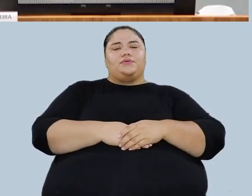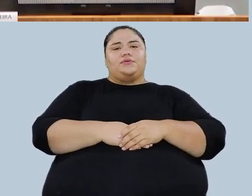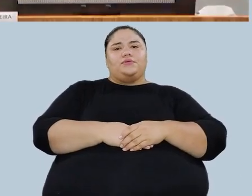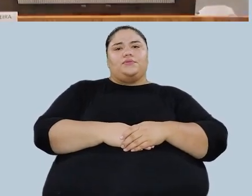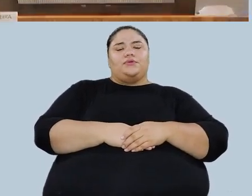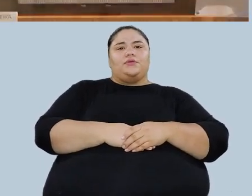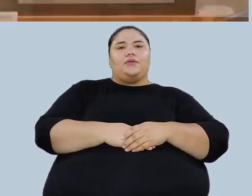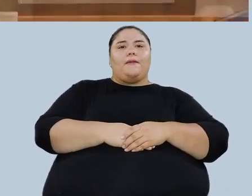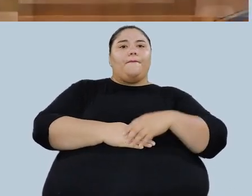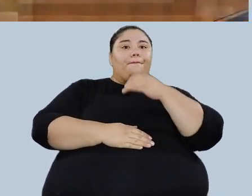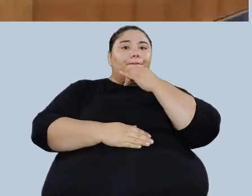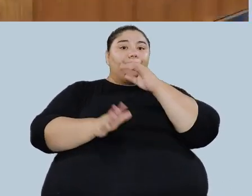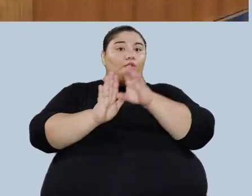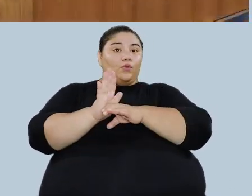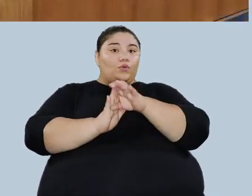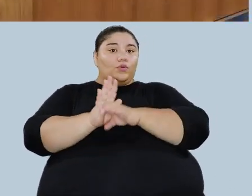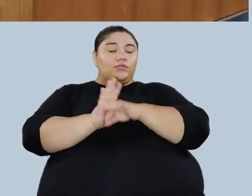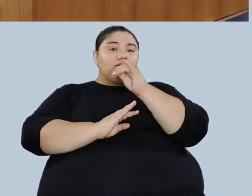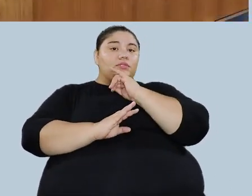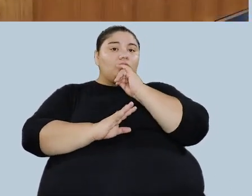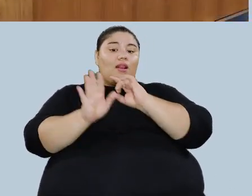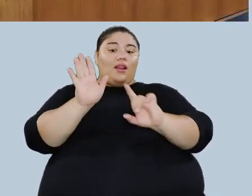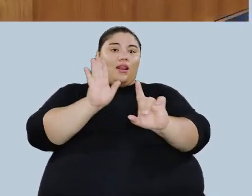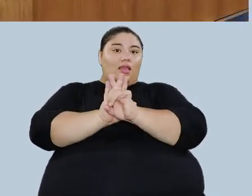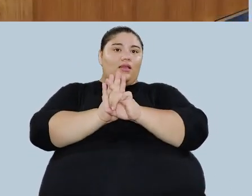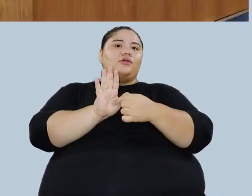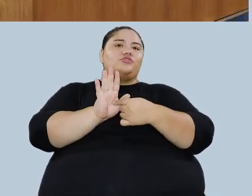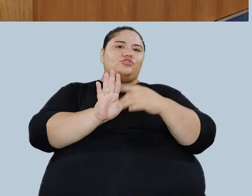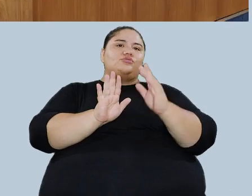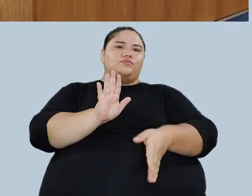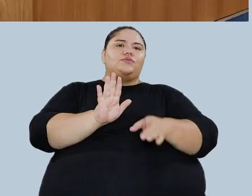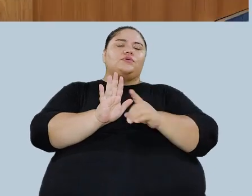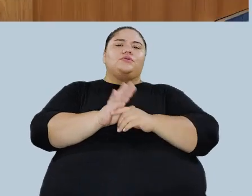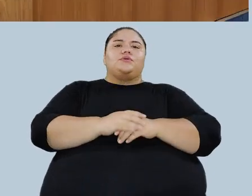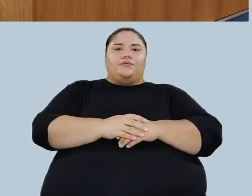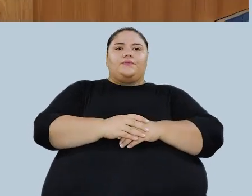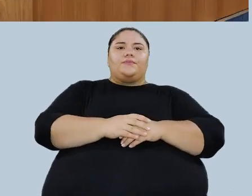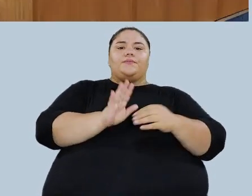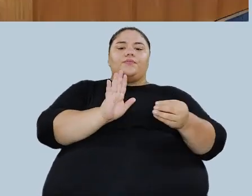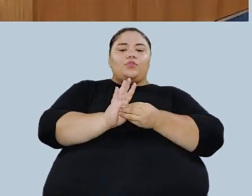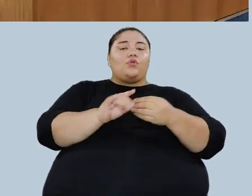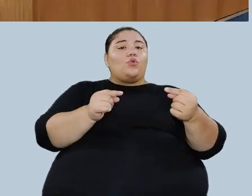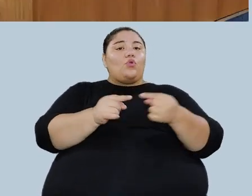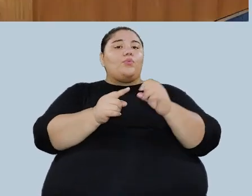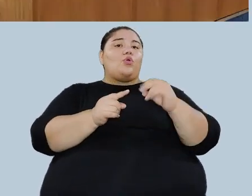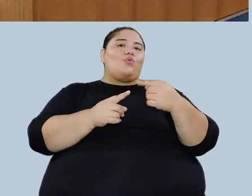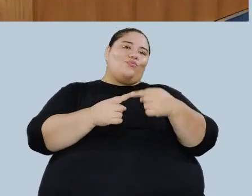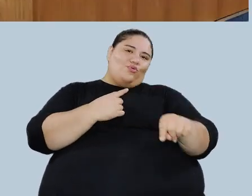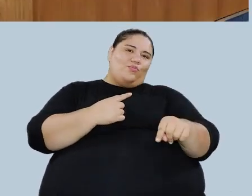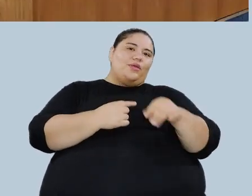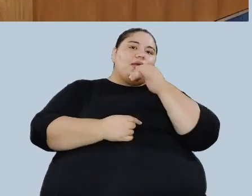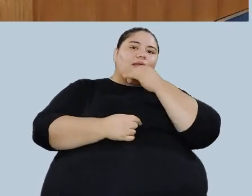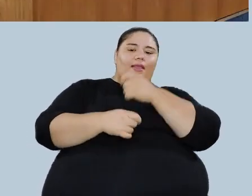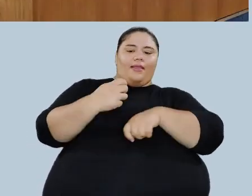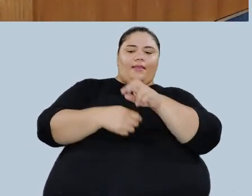veja bem, o conceito de receita financeira estava previsto na lei. A discussão é o que é que integra, o que é que não integra. Exatamente. Então, por exemplo, aqui é